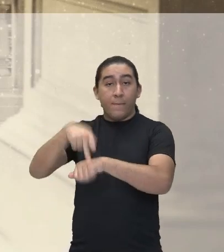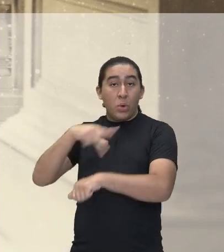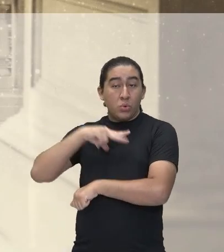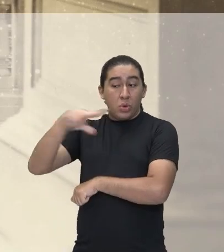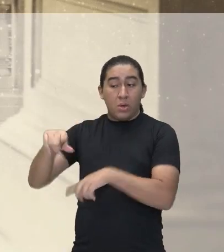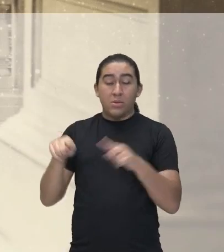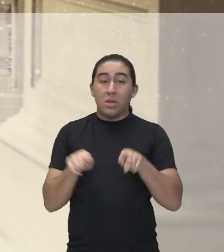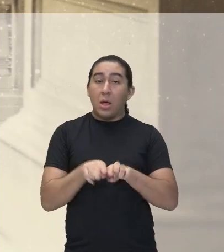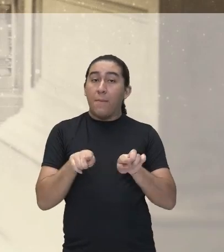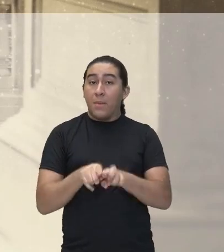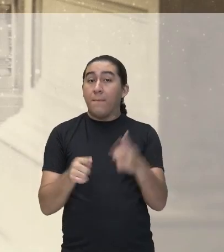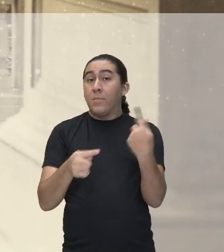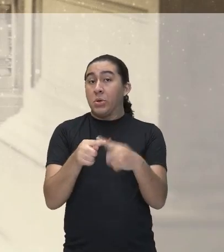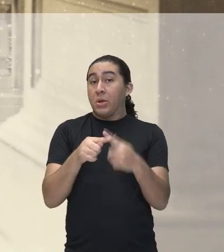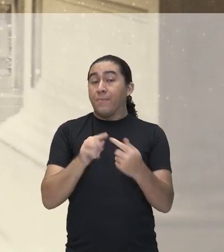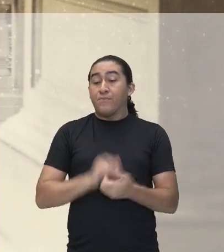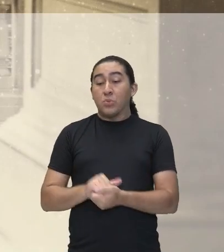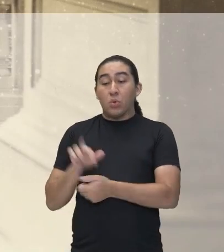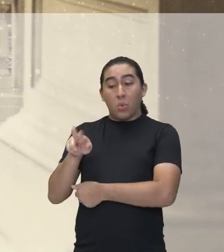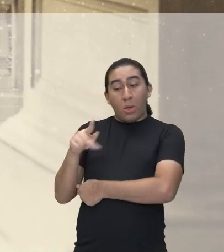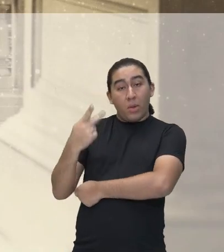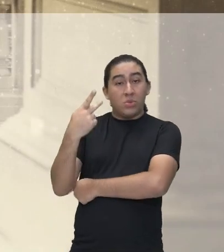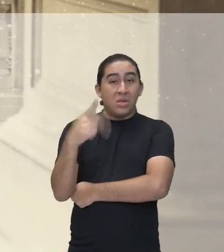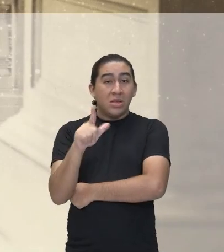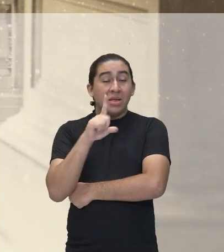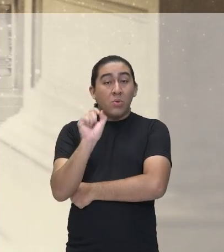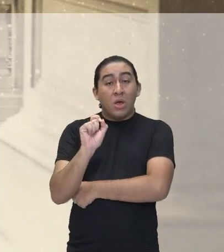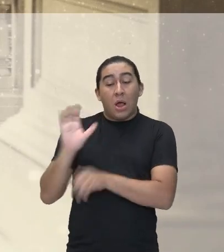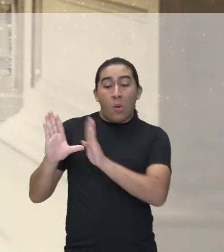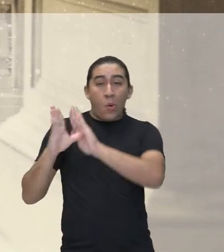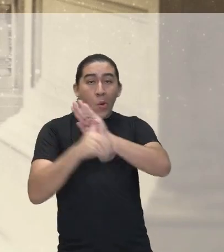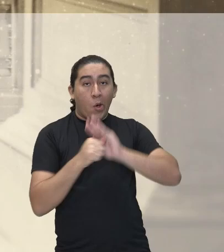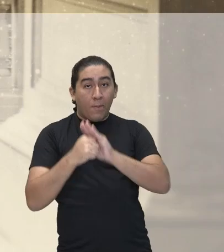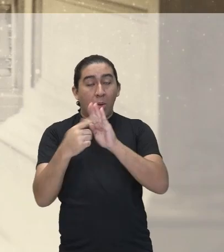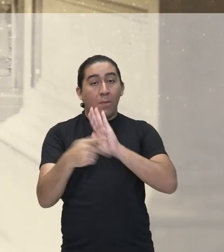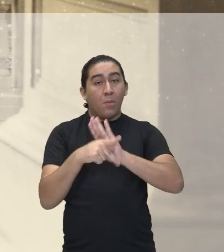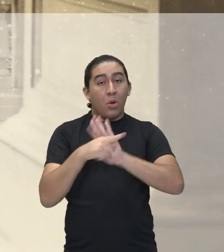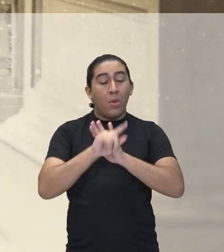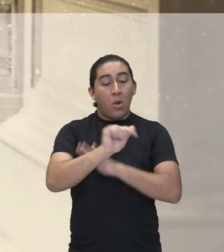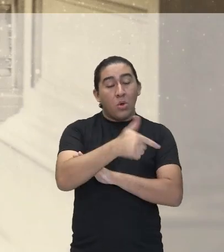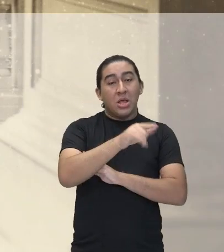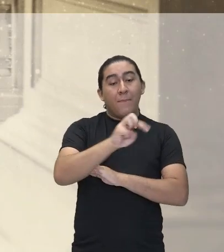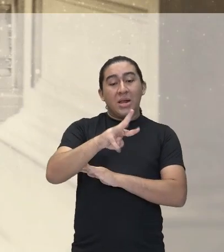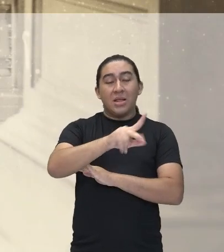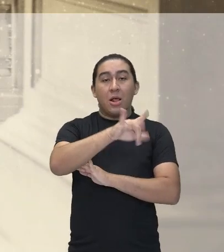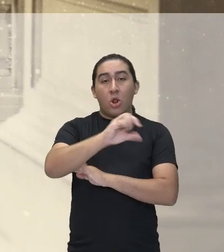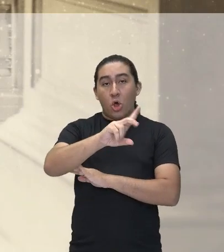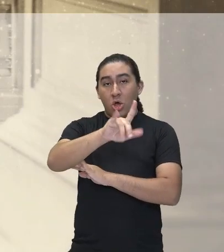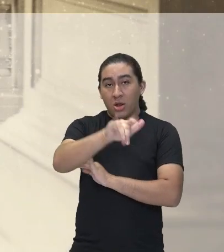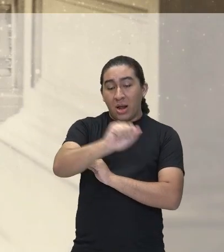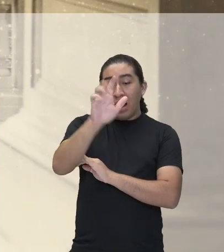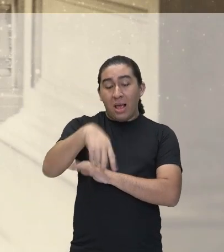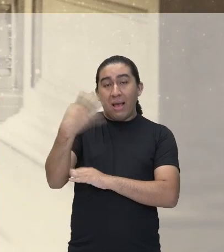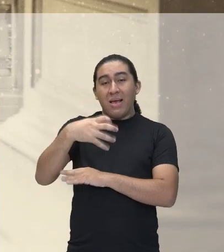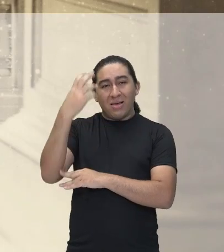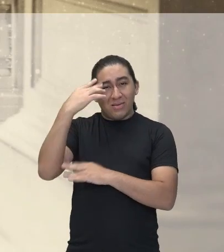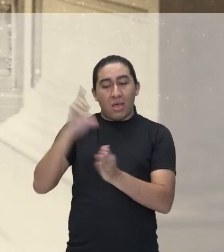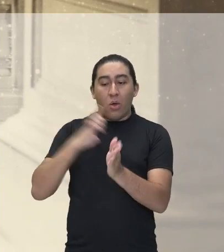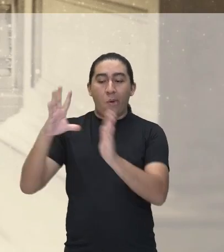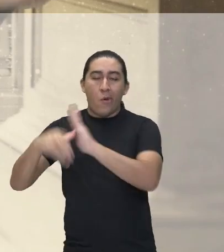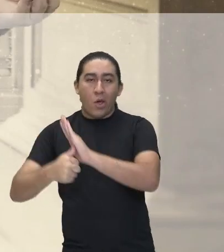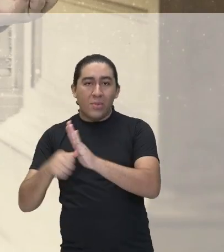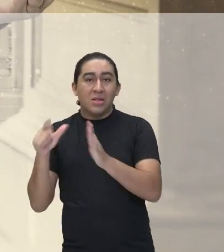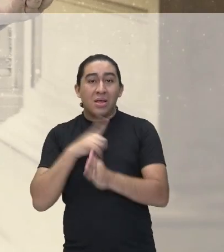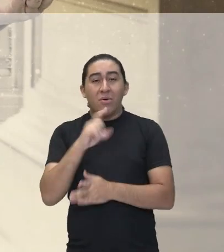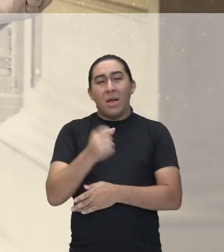Por quê? O irmão dele usurpa o trono de sua filha, Maria da Glória. Então, ele está administrando o Brasil e, ao mesmo